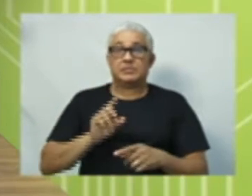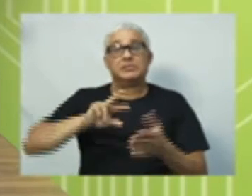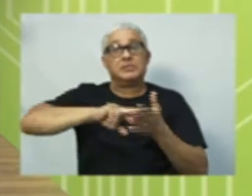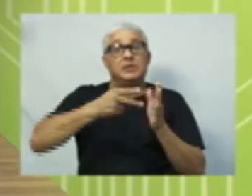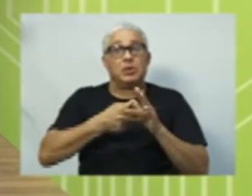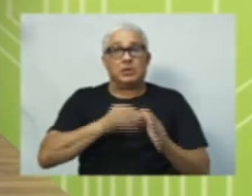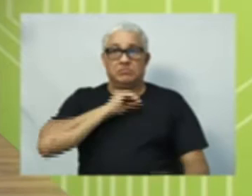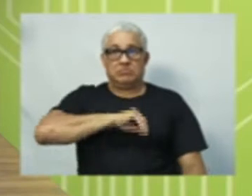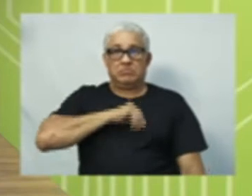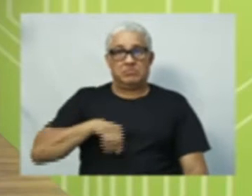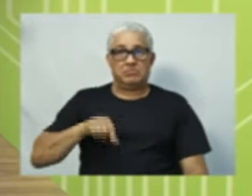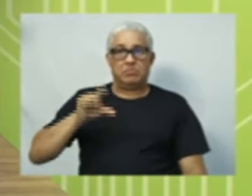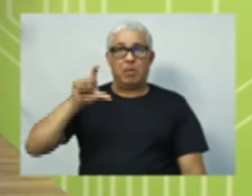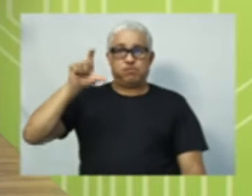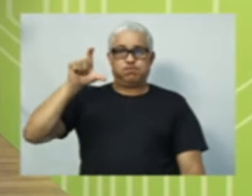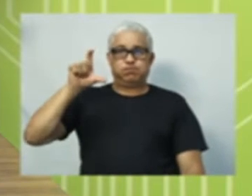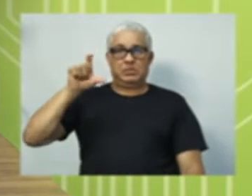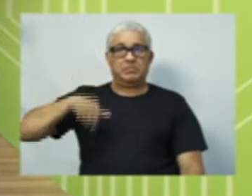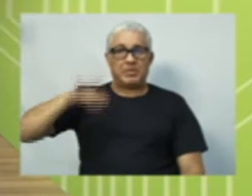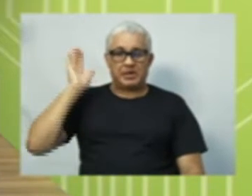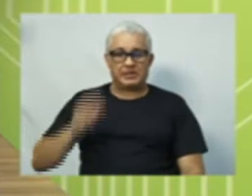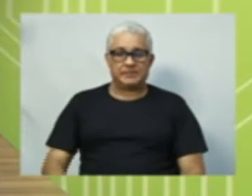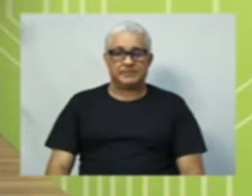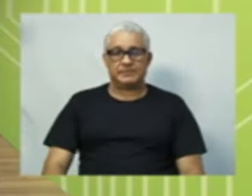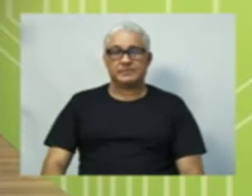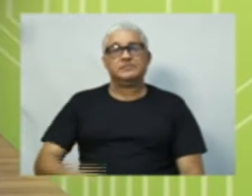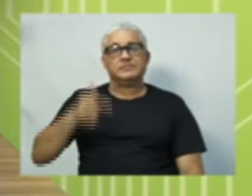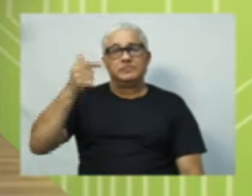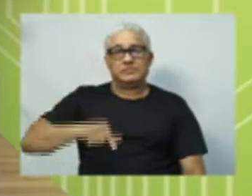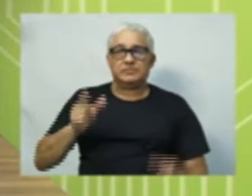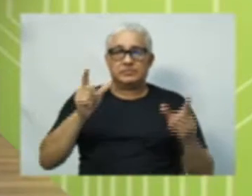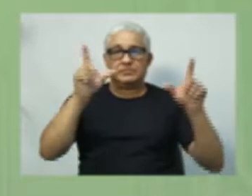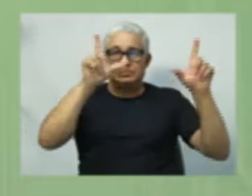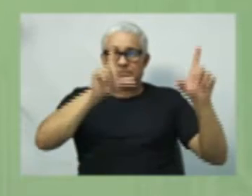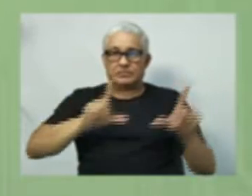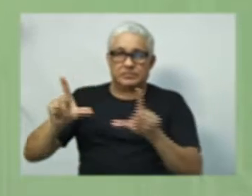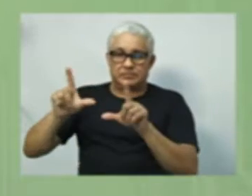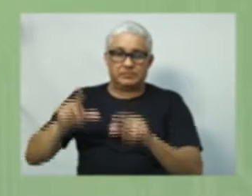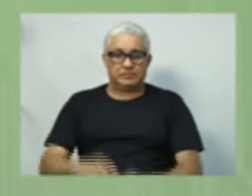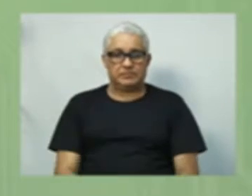né? Então, temos um outro ponto. Mas vamos mais uma vez aqui para os slides, para a gente ver.